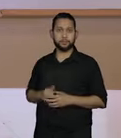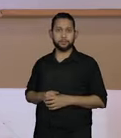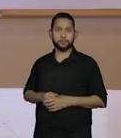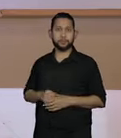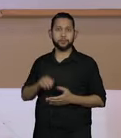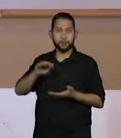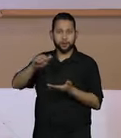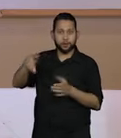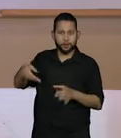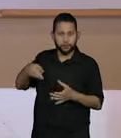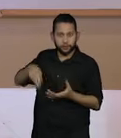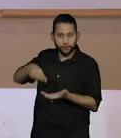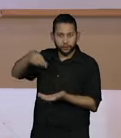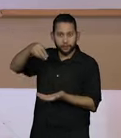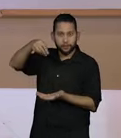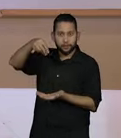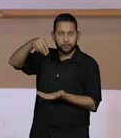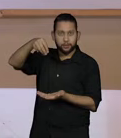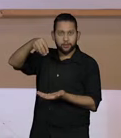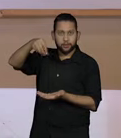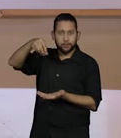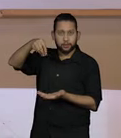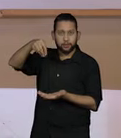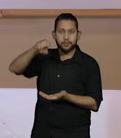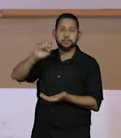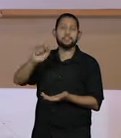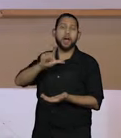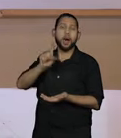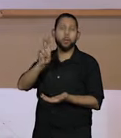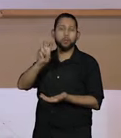Também, então, este sal.